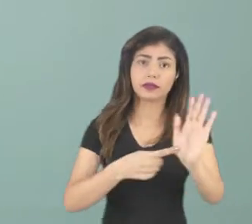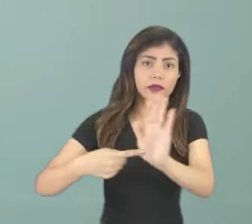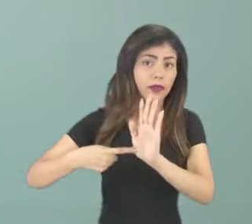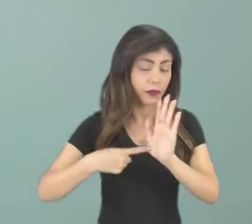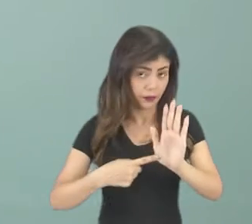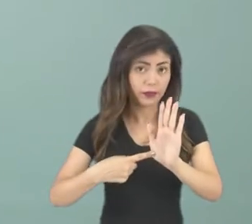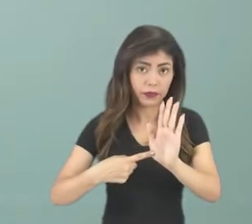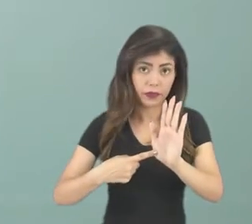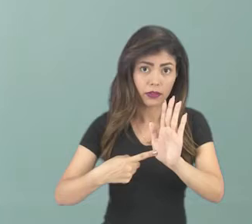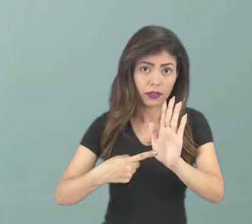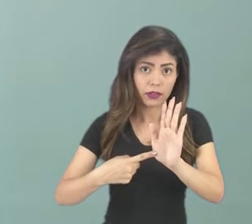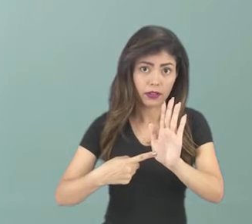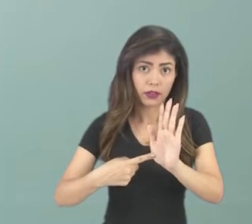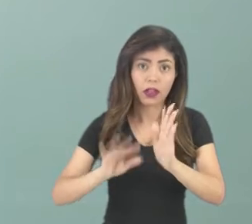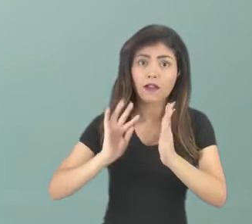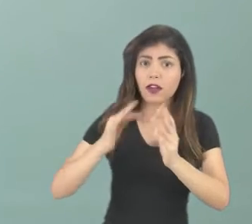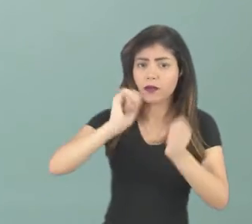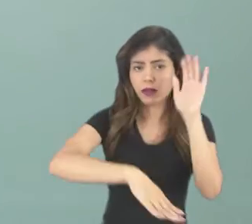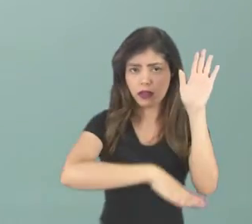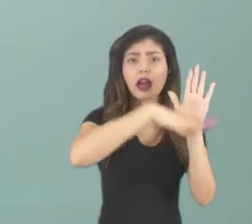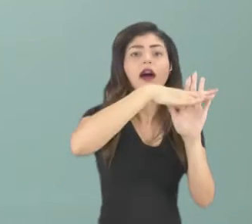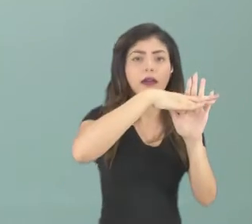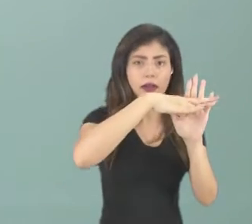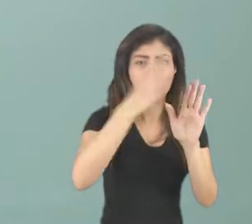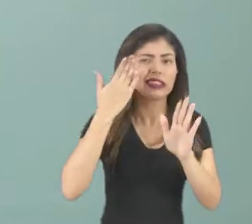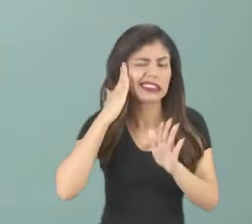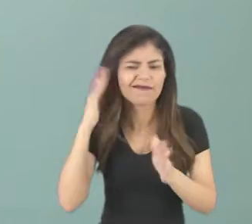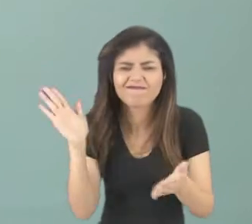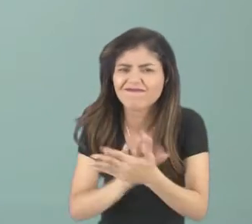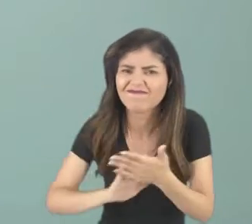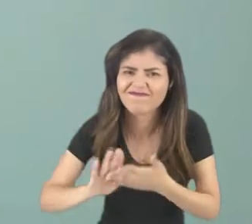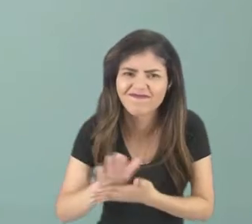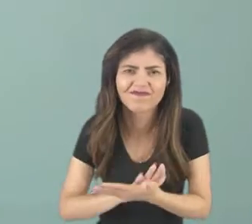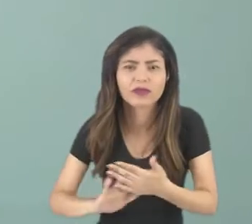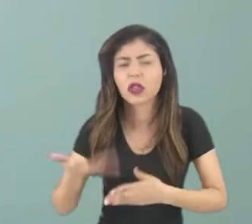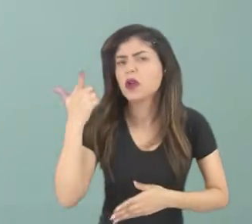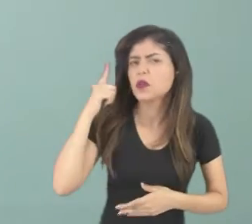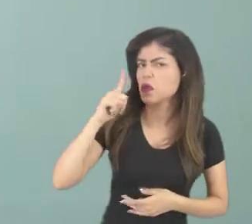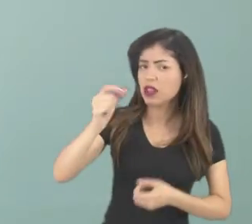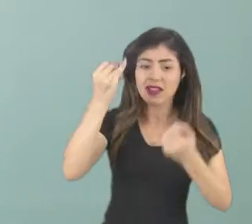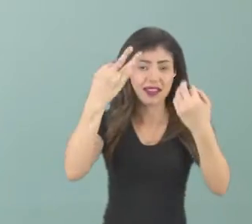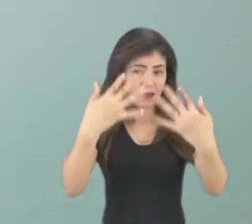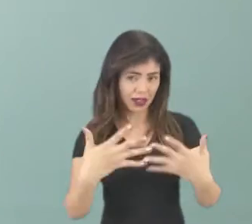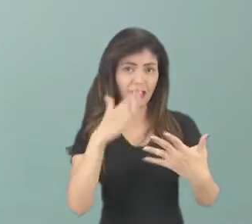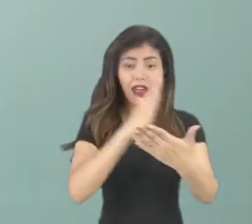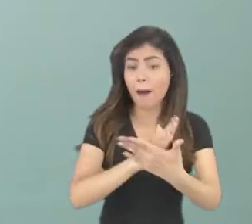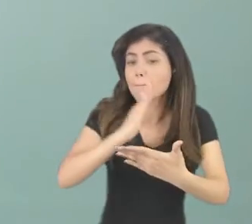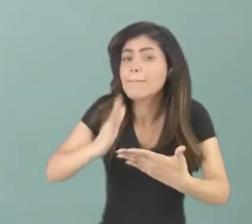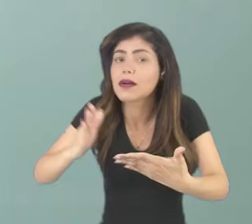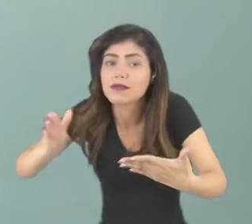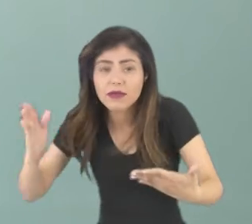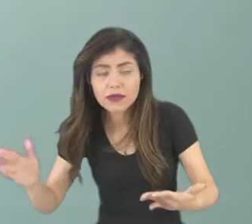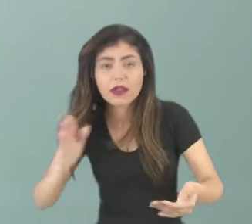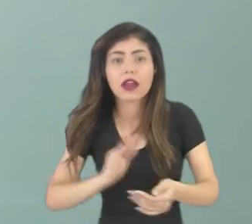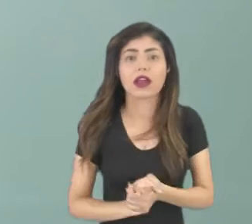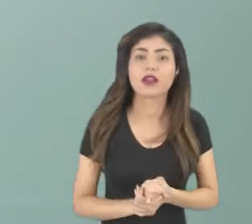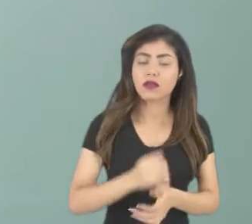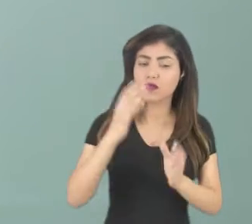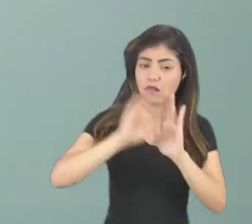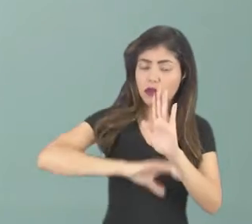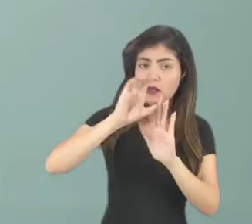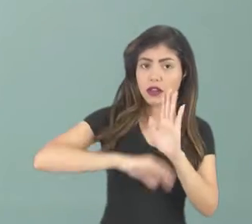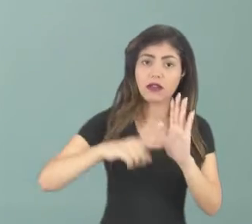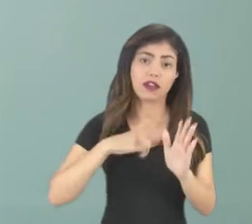física é a esse fenômeno térmico também que não conseguia entender eu não consegui um ser explicado a partir dos conceitos que